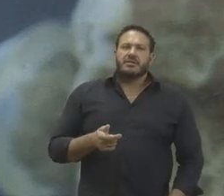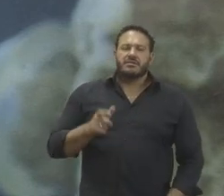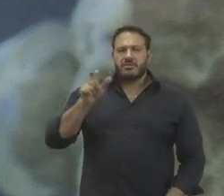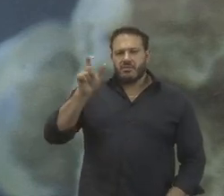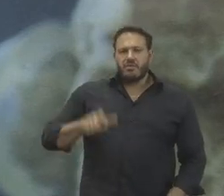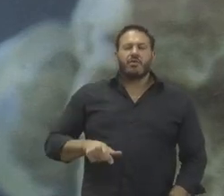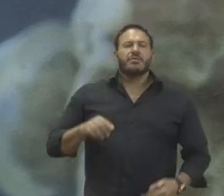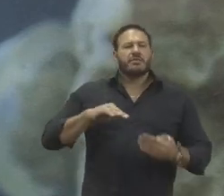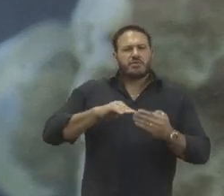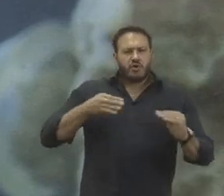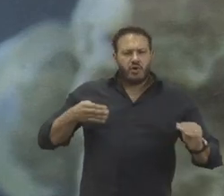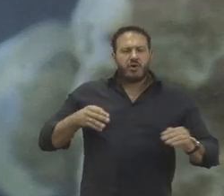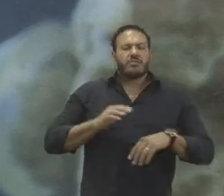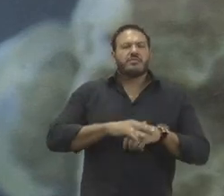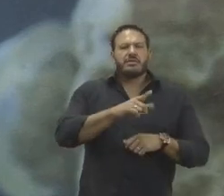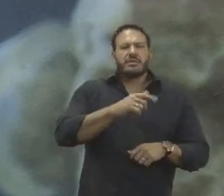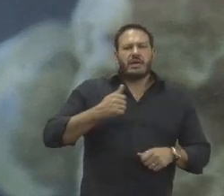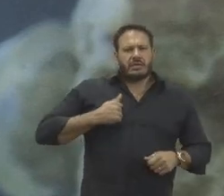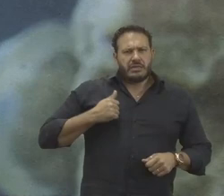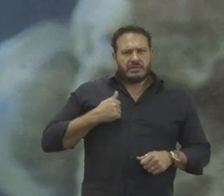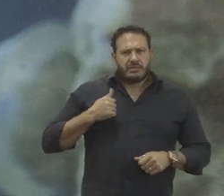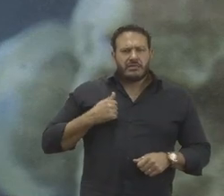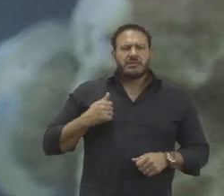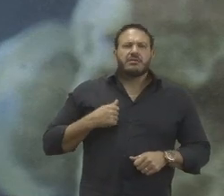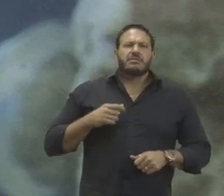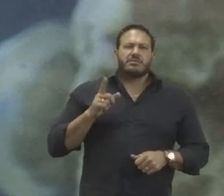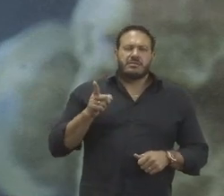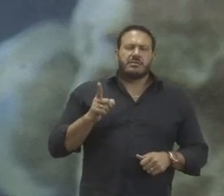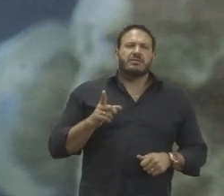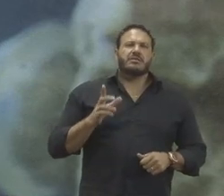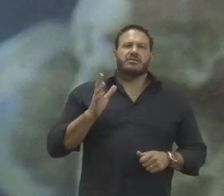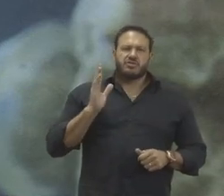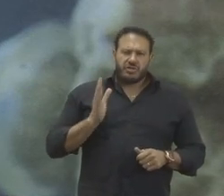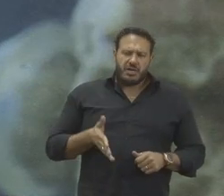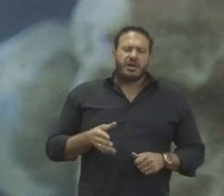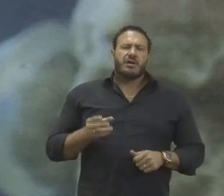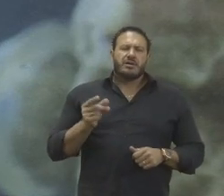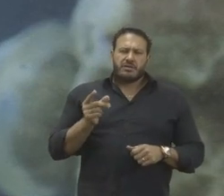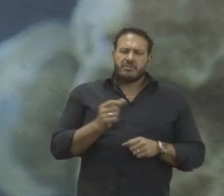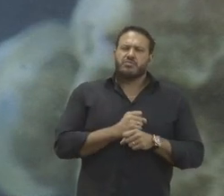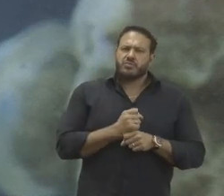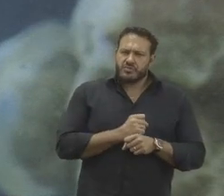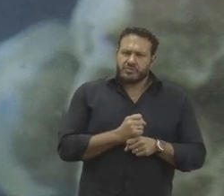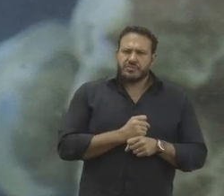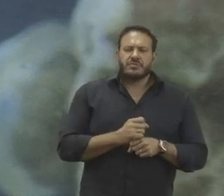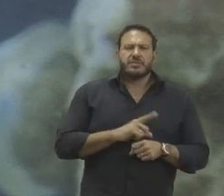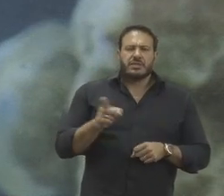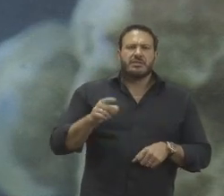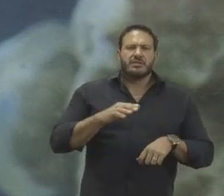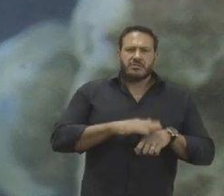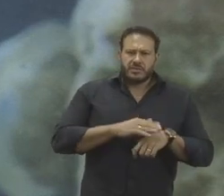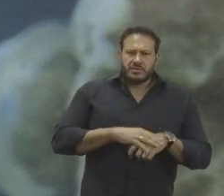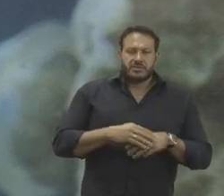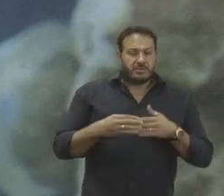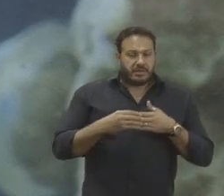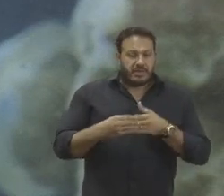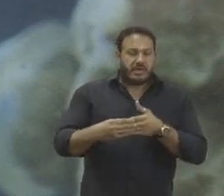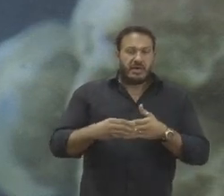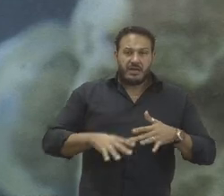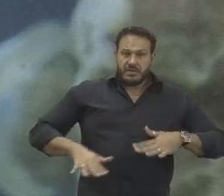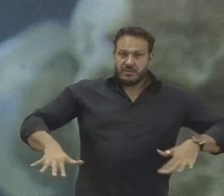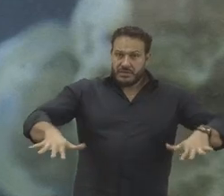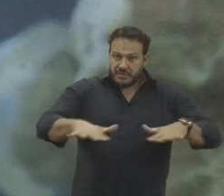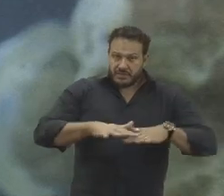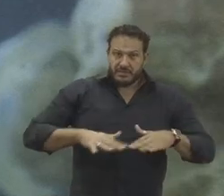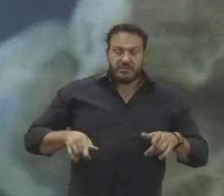biólogo canadense que há muito tempo eh migrou para eh fazer para guiar expedições então